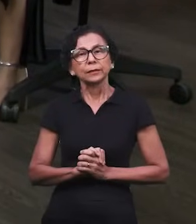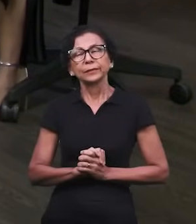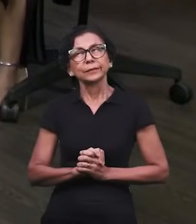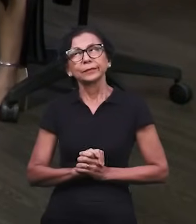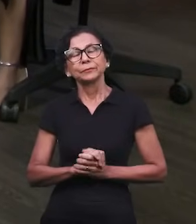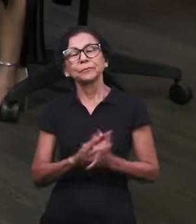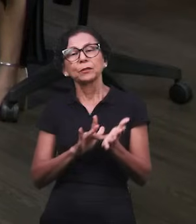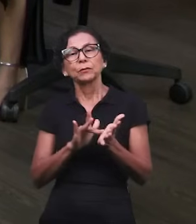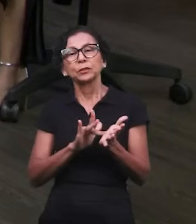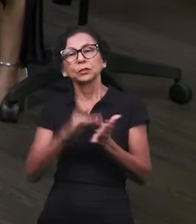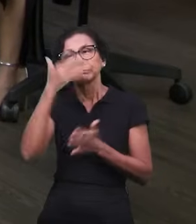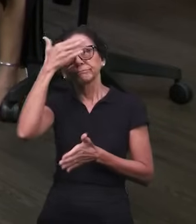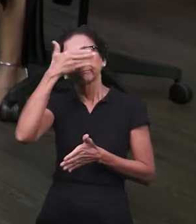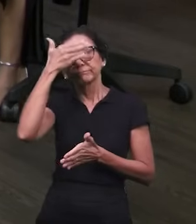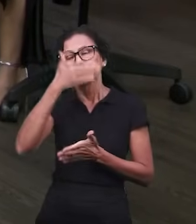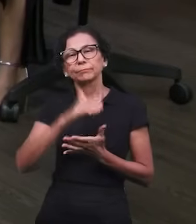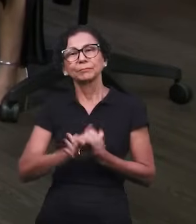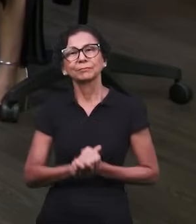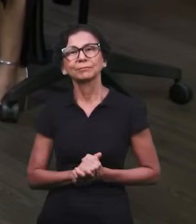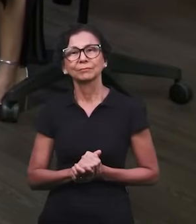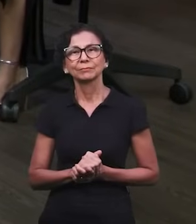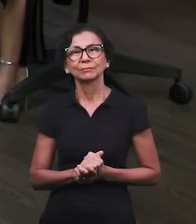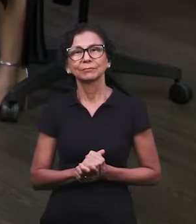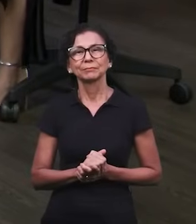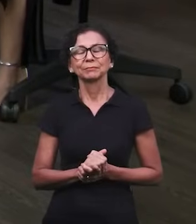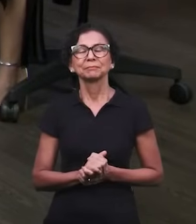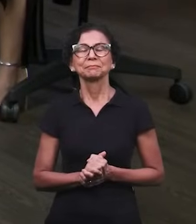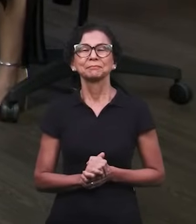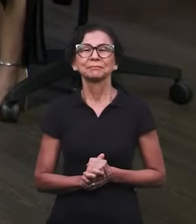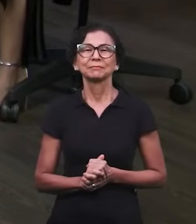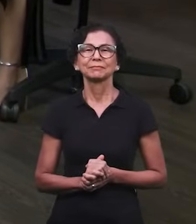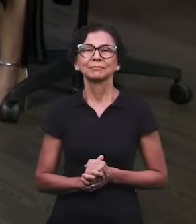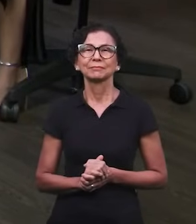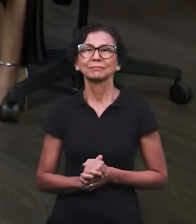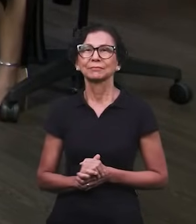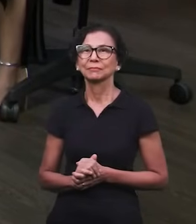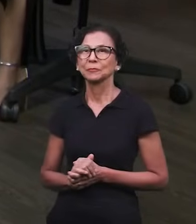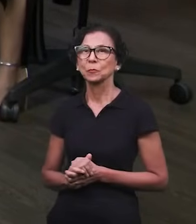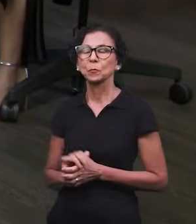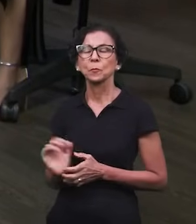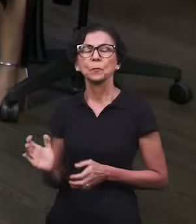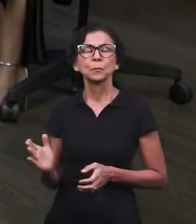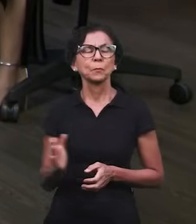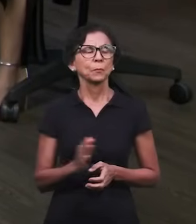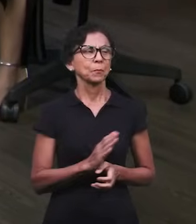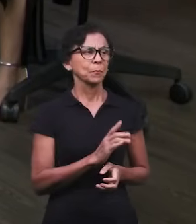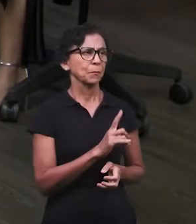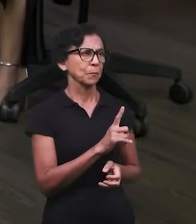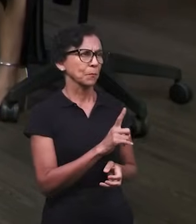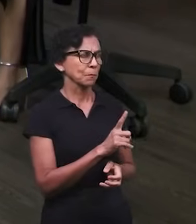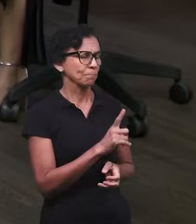Adriano, esses dias eu ouvi uma expressão em algum conteúdo secular